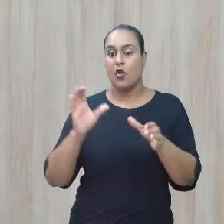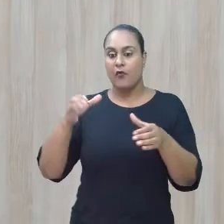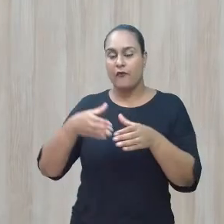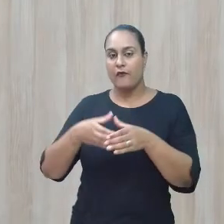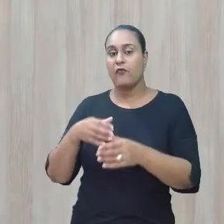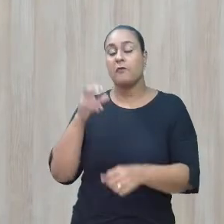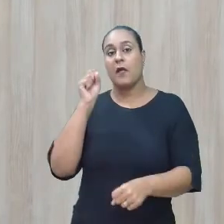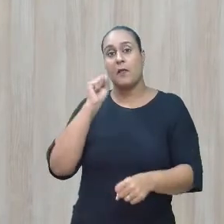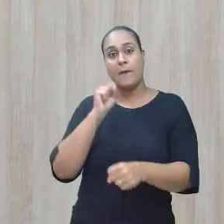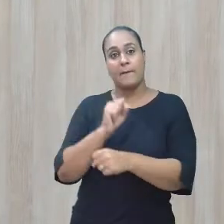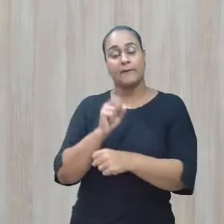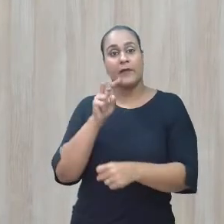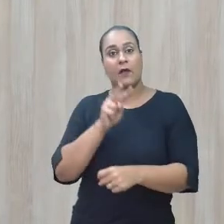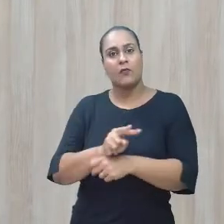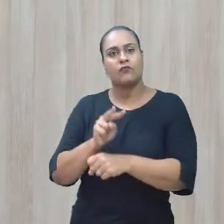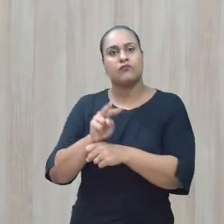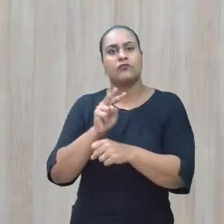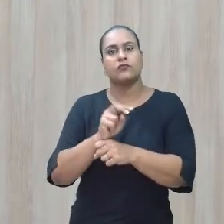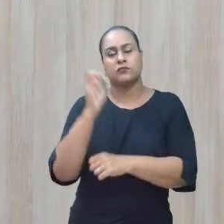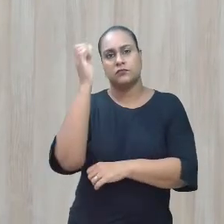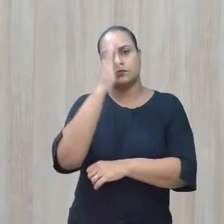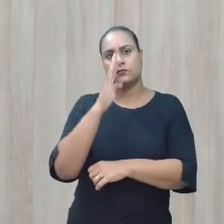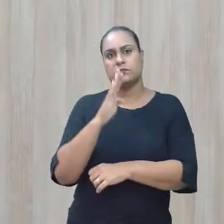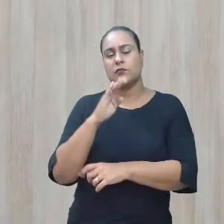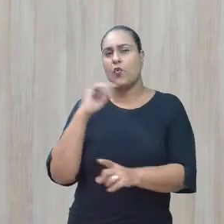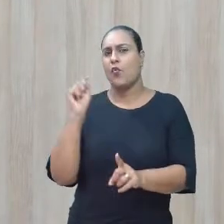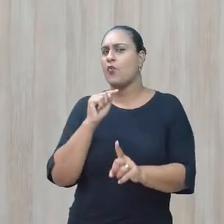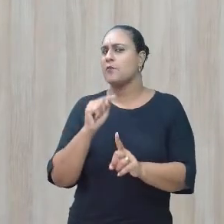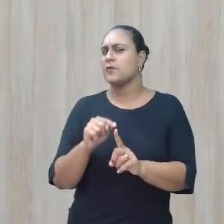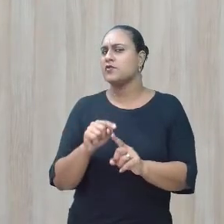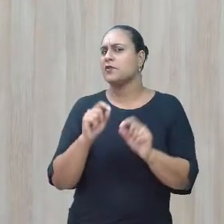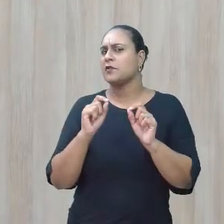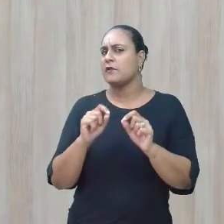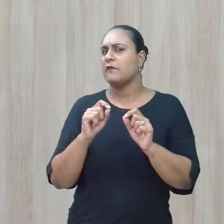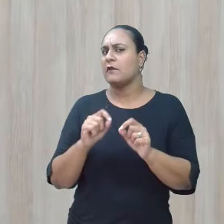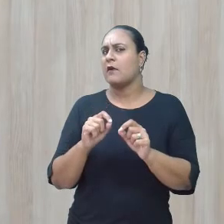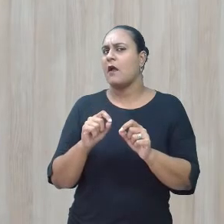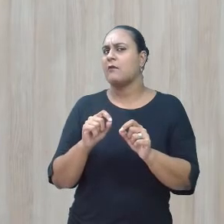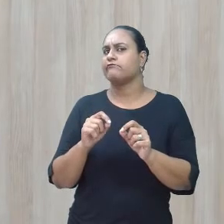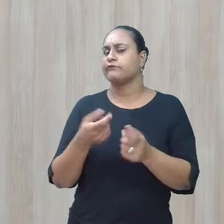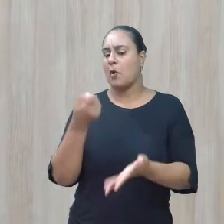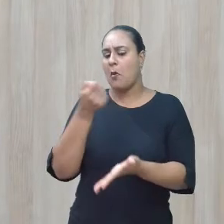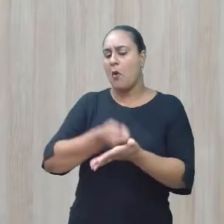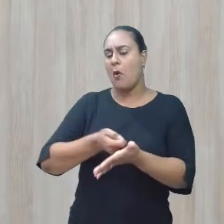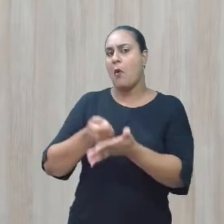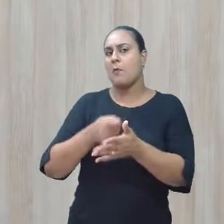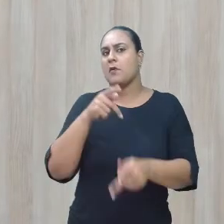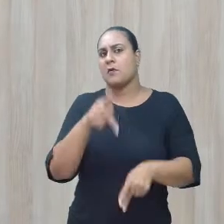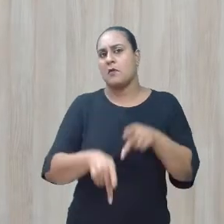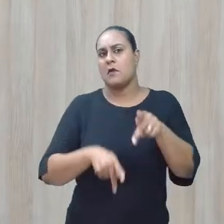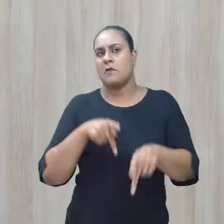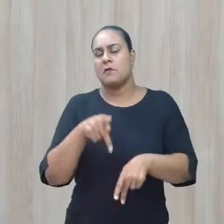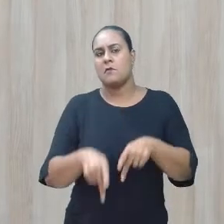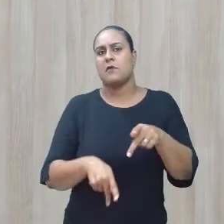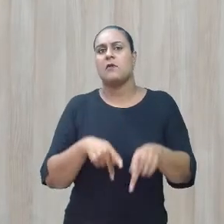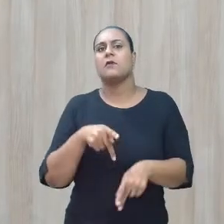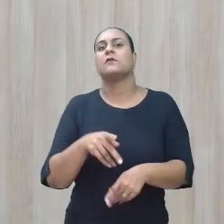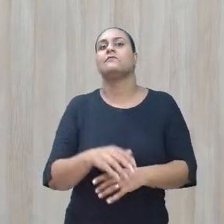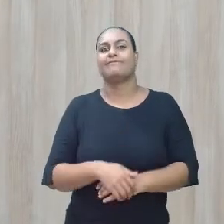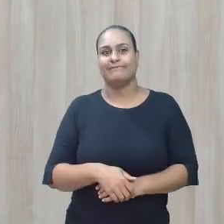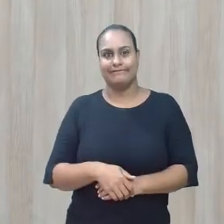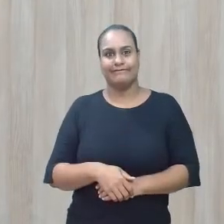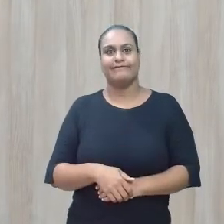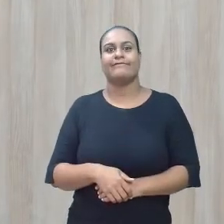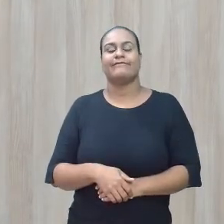Na verdade, o objetivo maior era lidar com a própria população. Era atacar os sujeitos